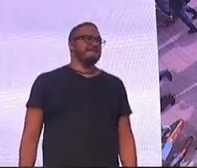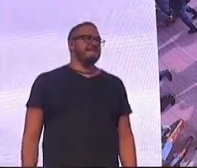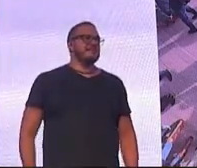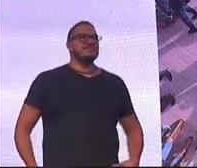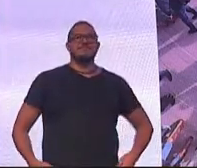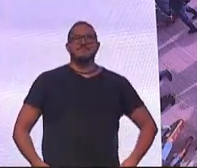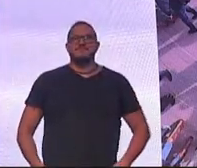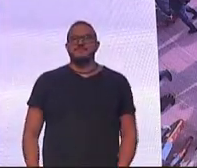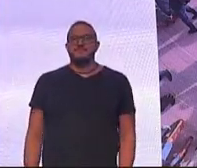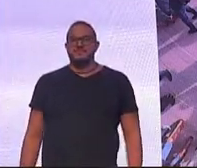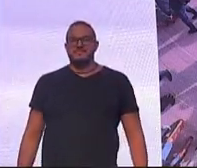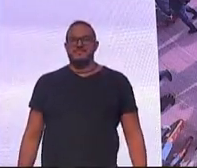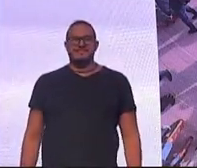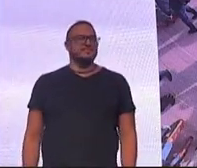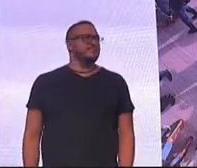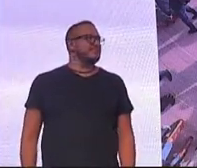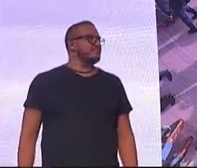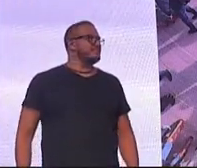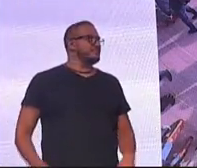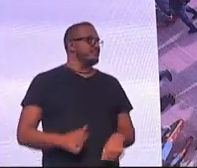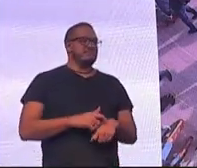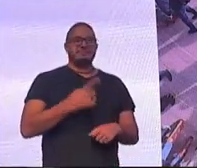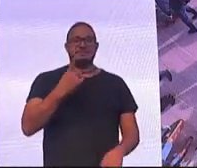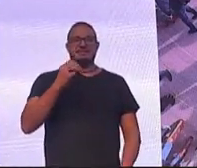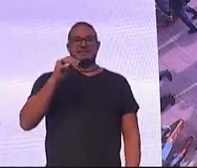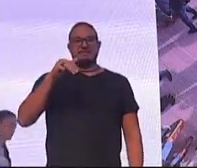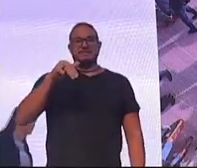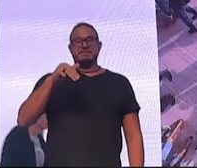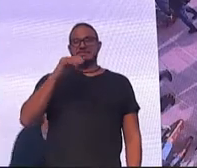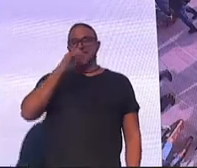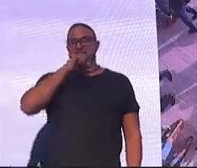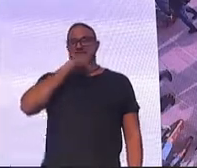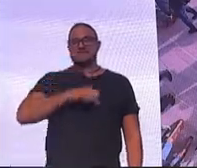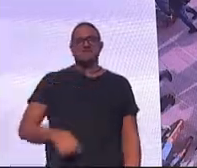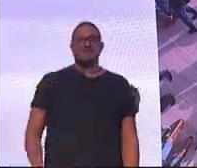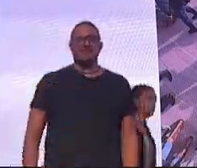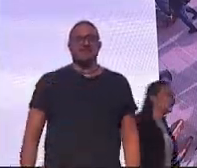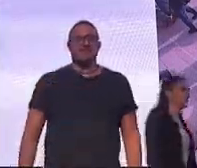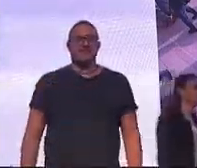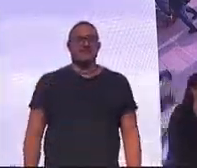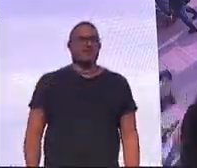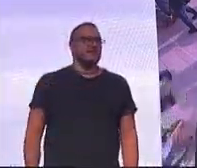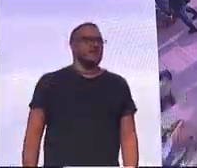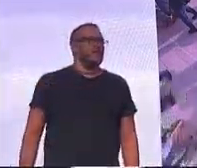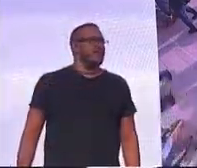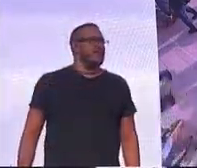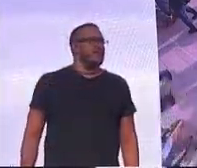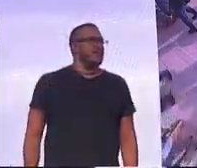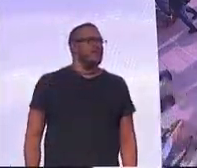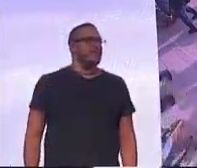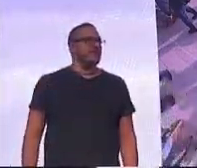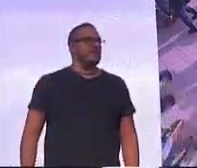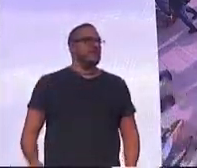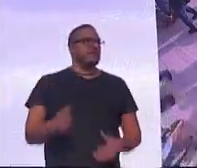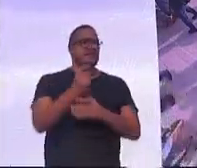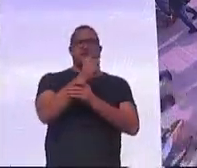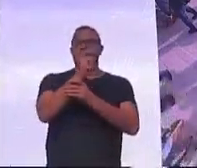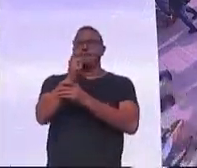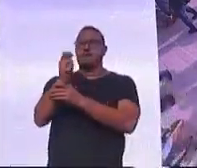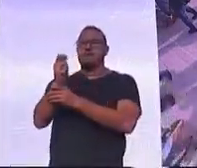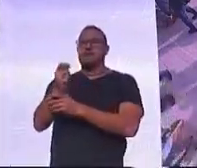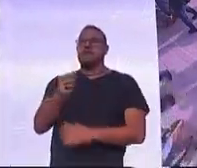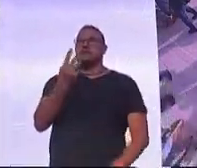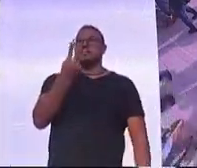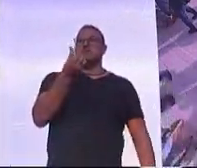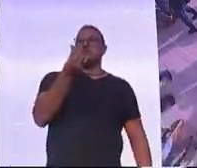Vamos lá. Passou o quê? 10 minutinhos, né? Vamos lá. Olha, essa é a câmera Insta360 One X. Vou